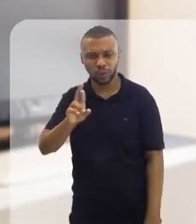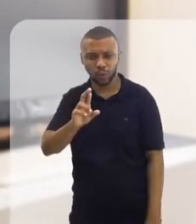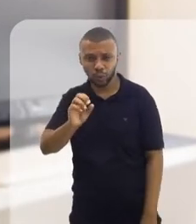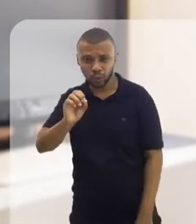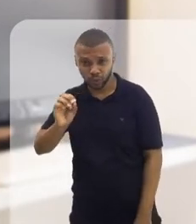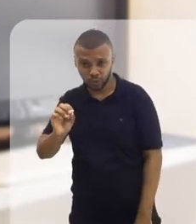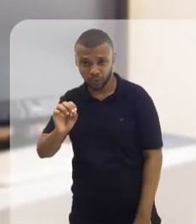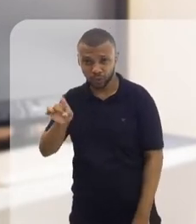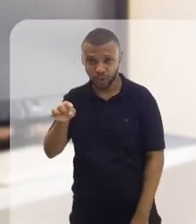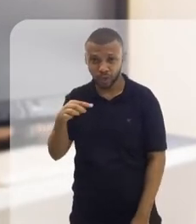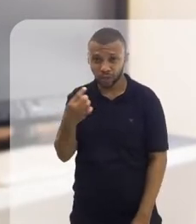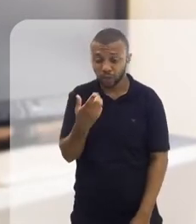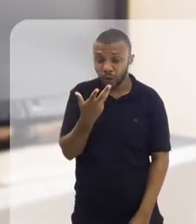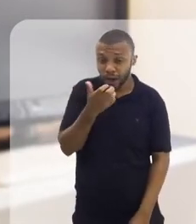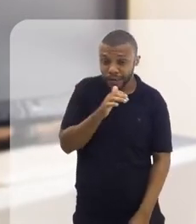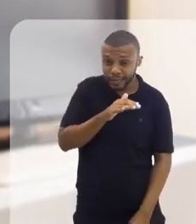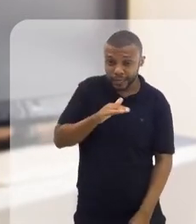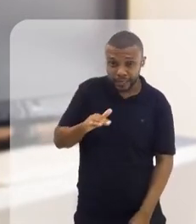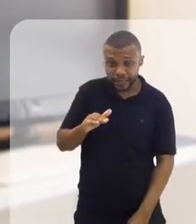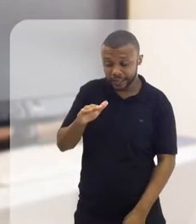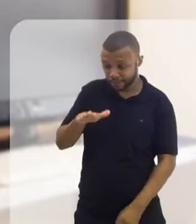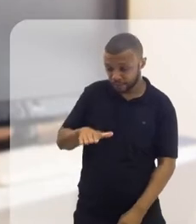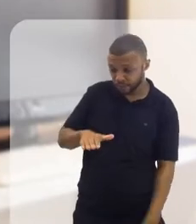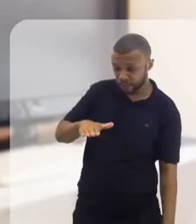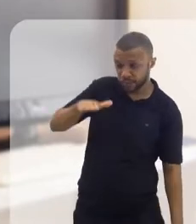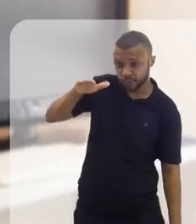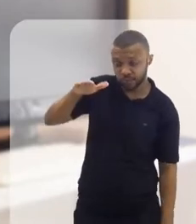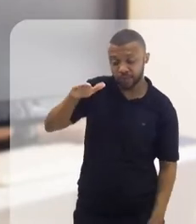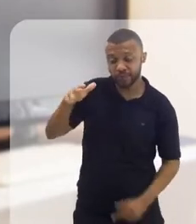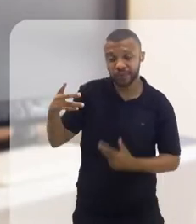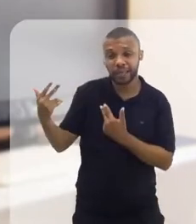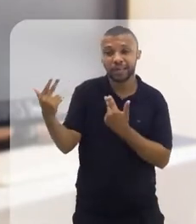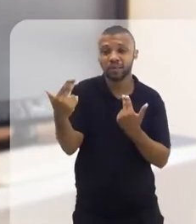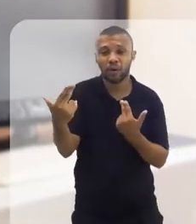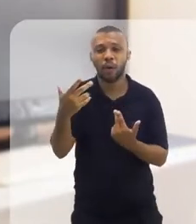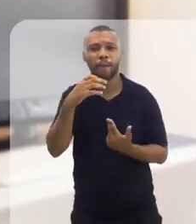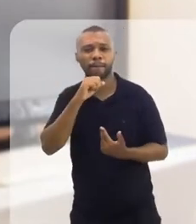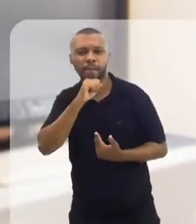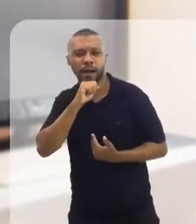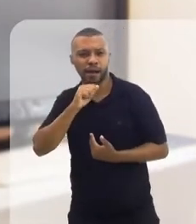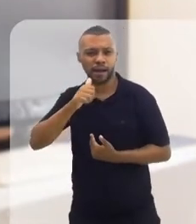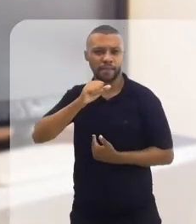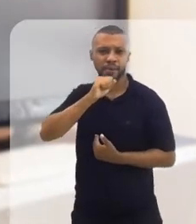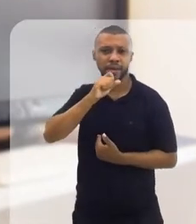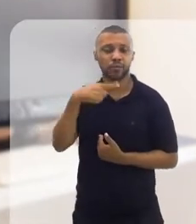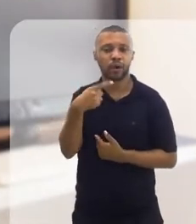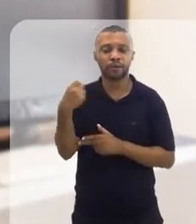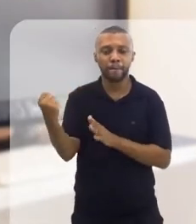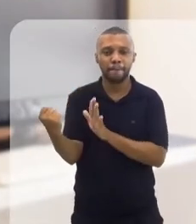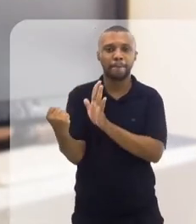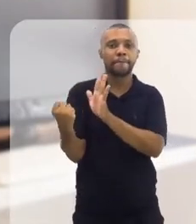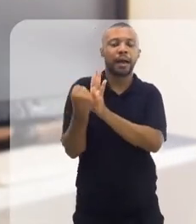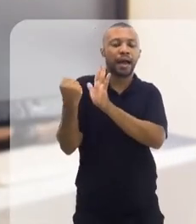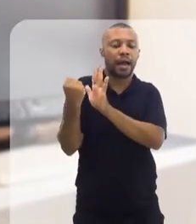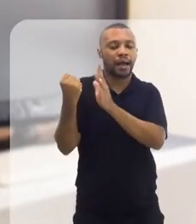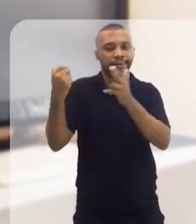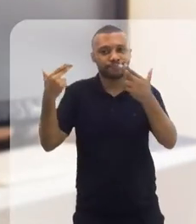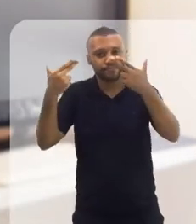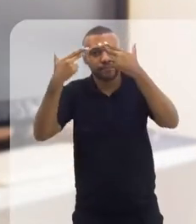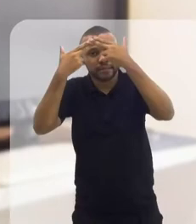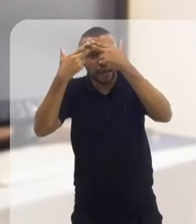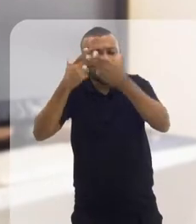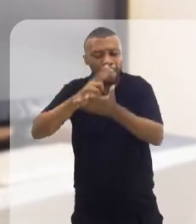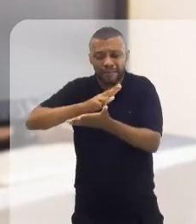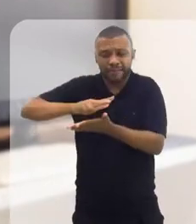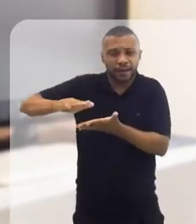vai ser quando você crescer. Quer dizer, a gente acaba cometendo erros, né? A gente traz marcas, como